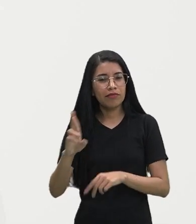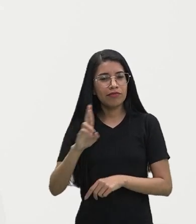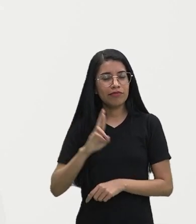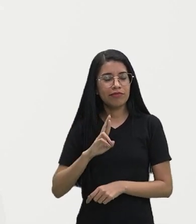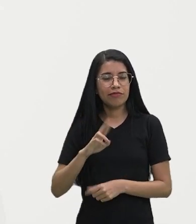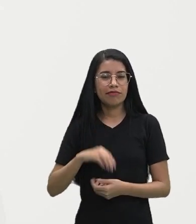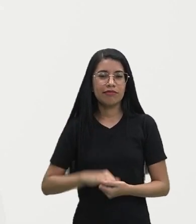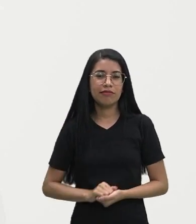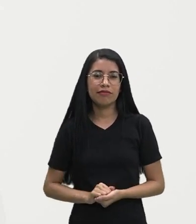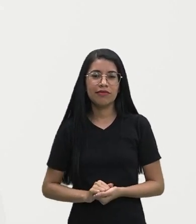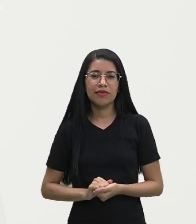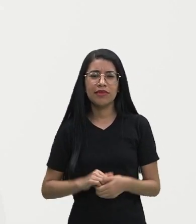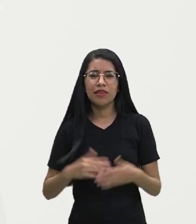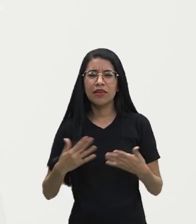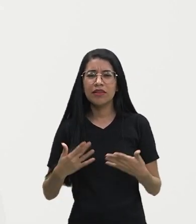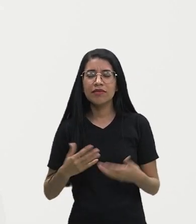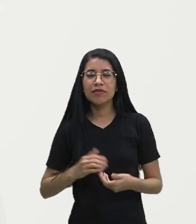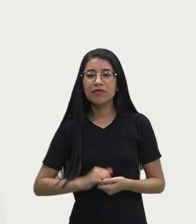Quanto?